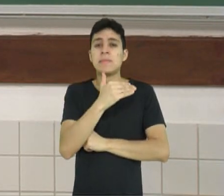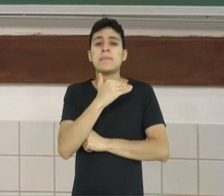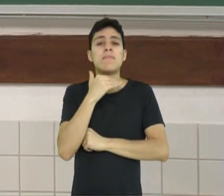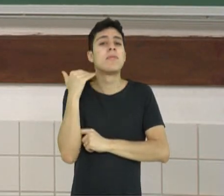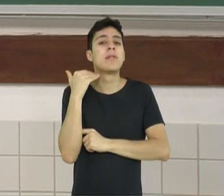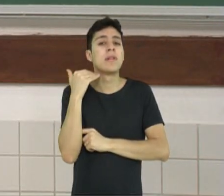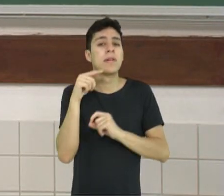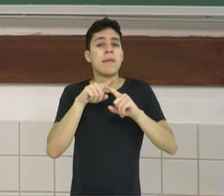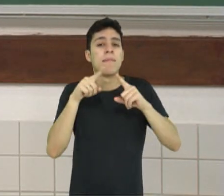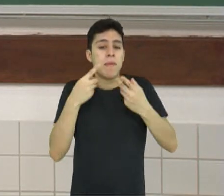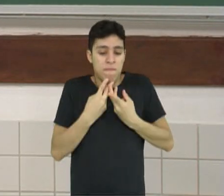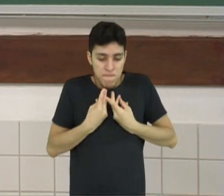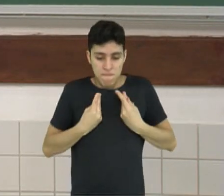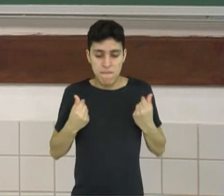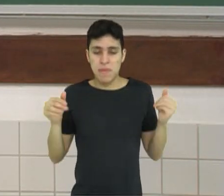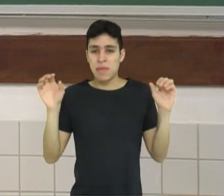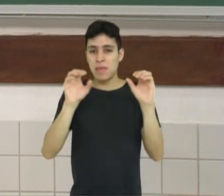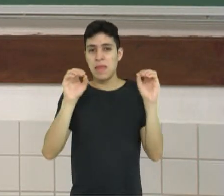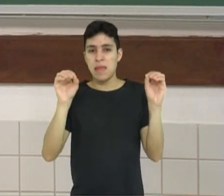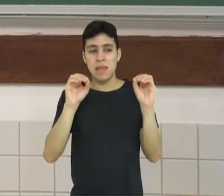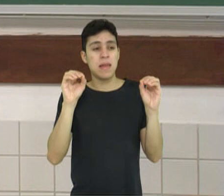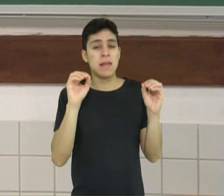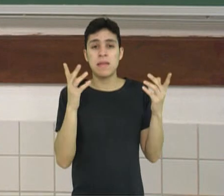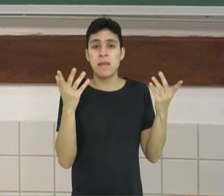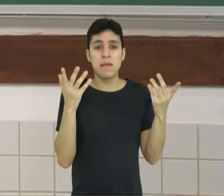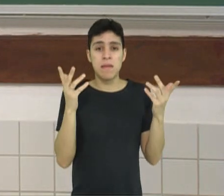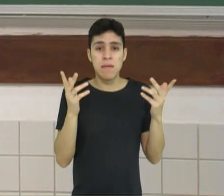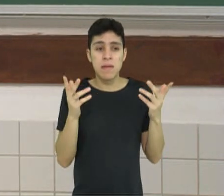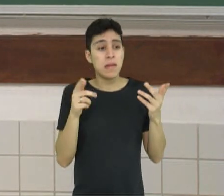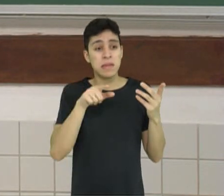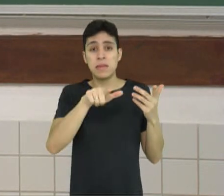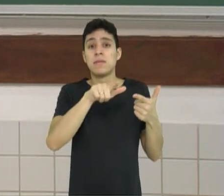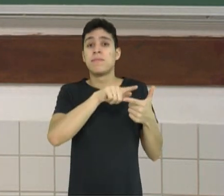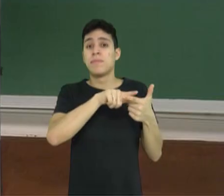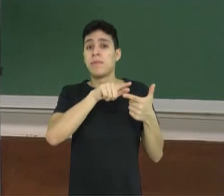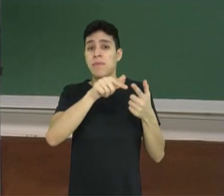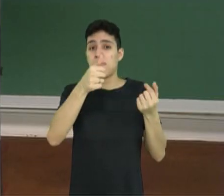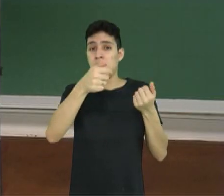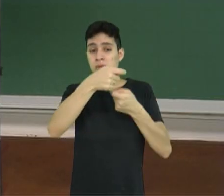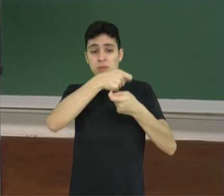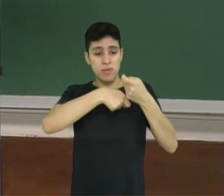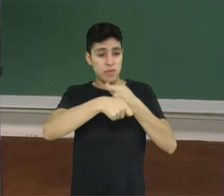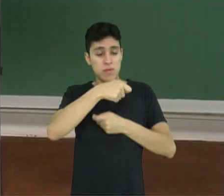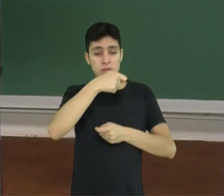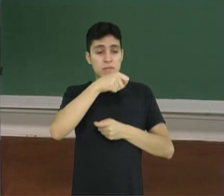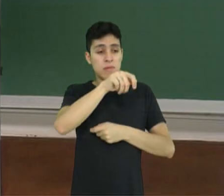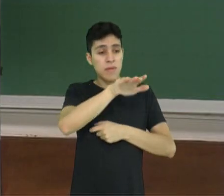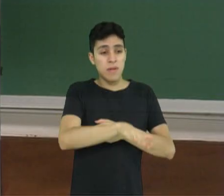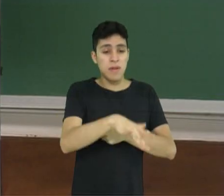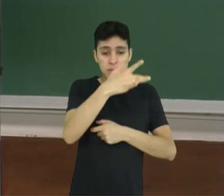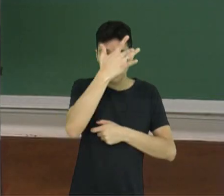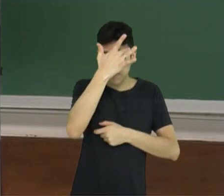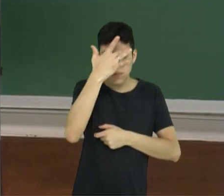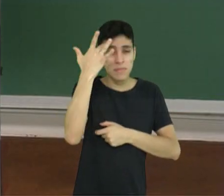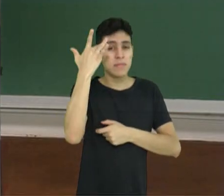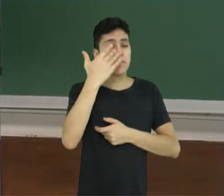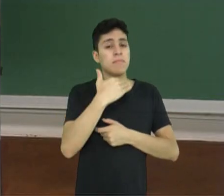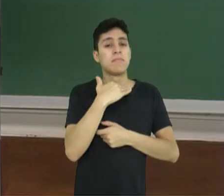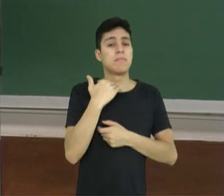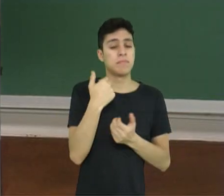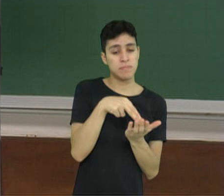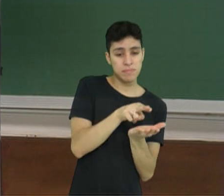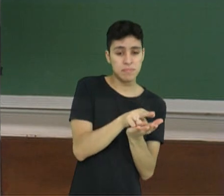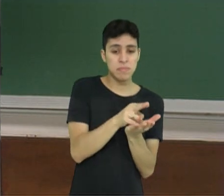entravam em decomposição. E isso estava se tornando um problema econômico para essa região, né? As pessoas morriam e ficavam lá,